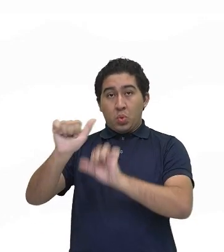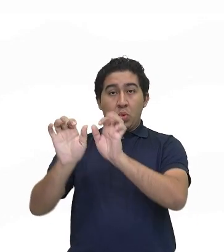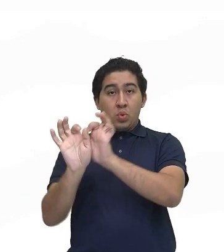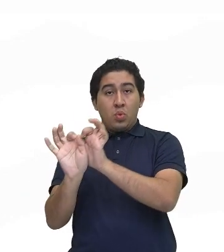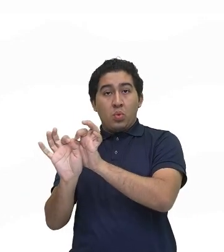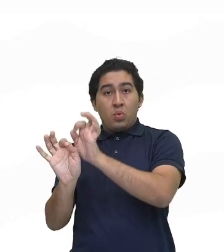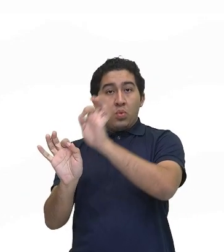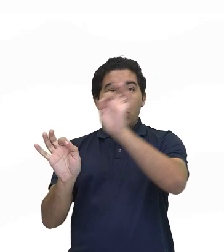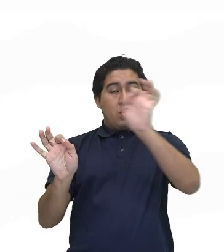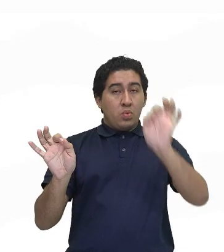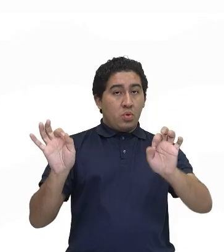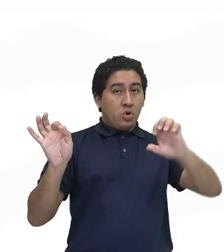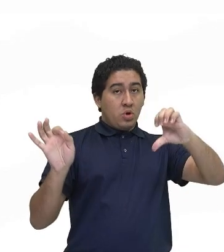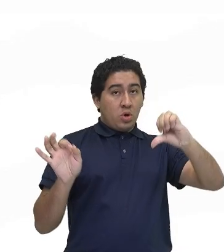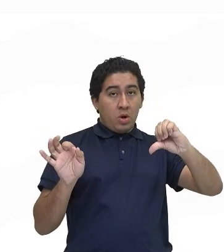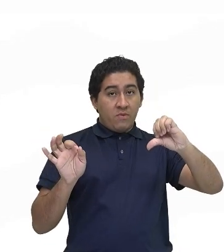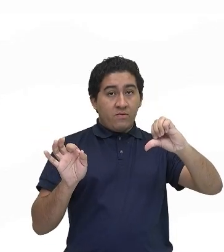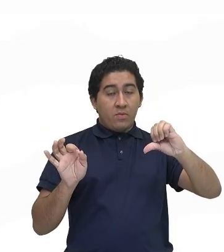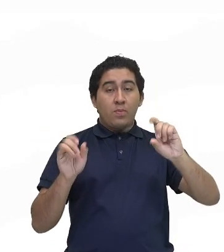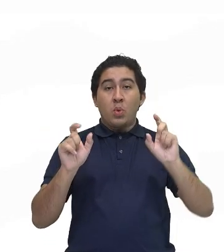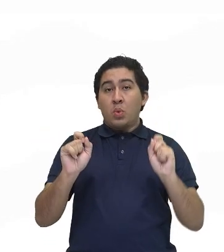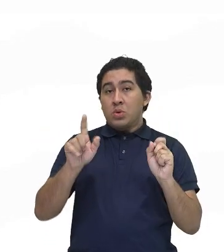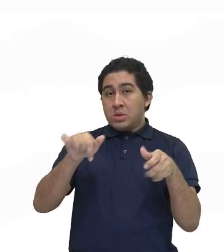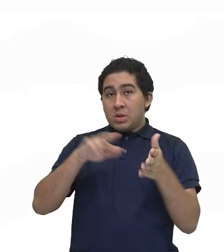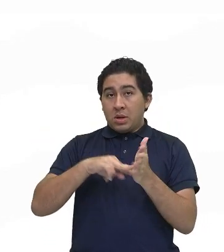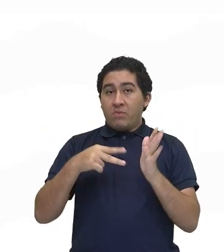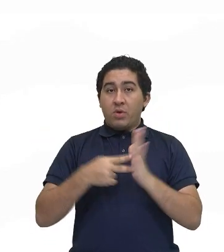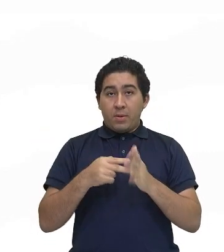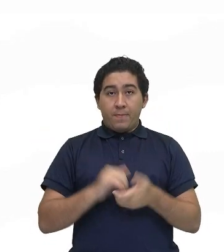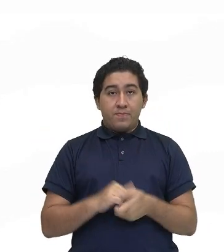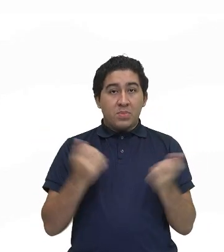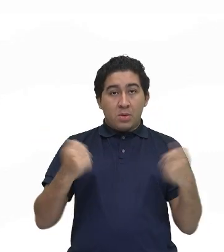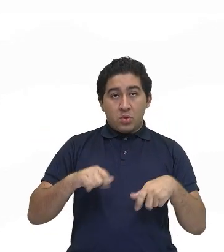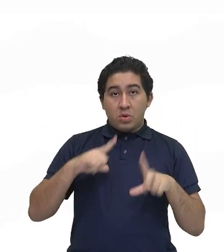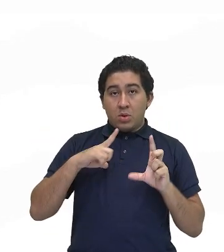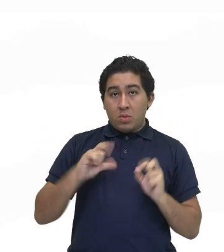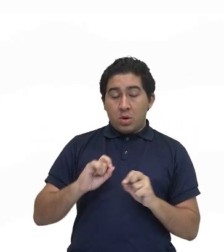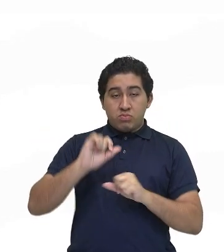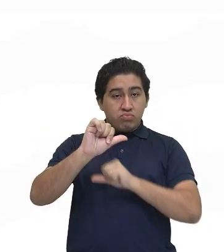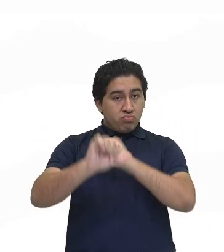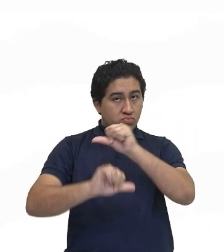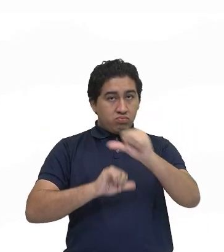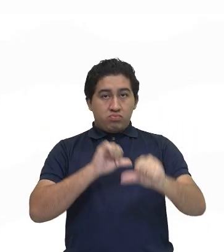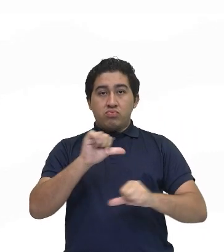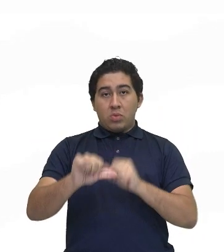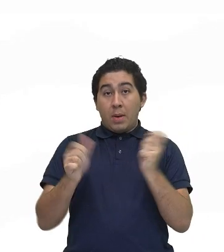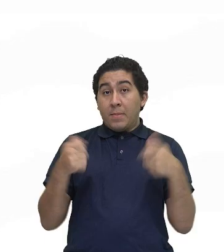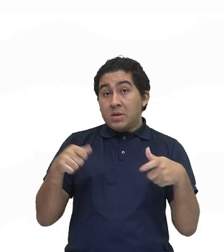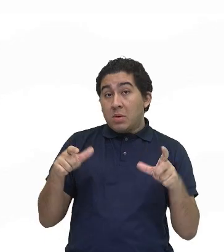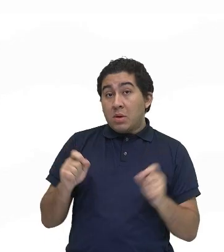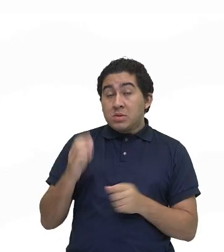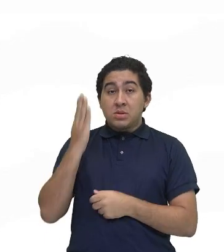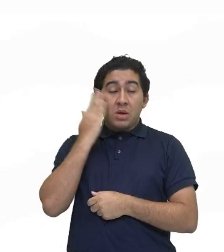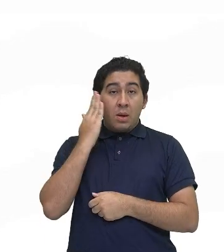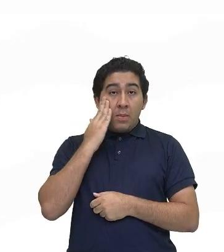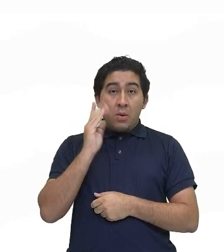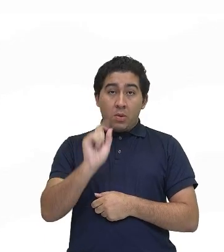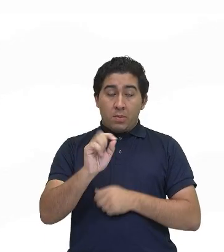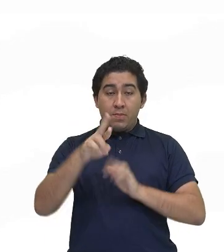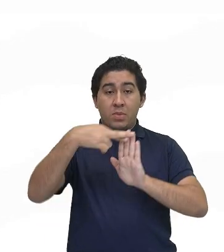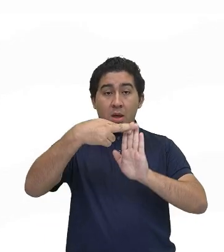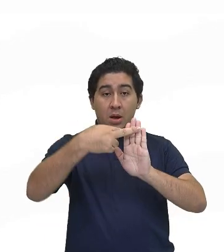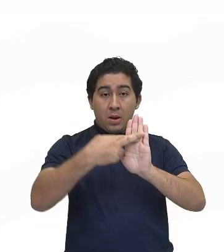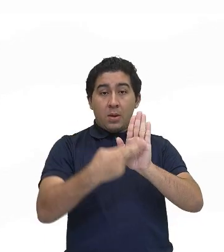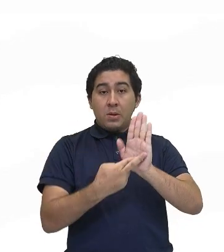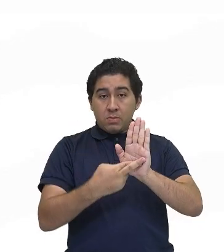Ou seja, nós vamos perceber que para fazer o arredondamento, eu preciso saber